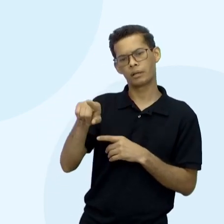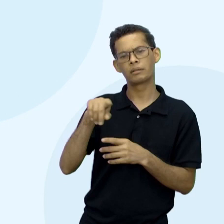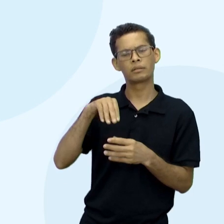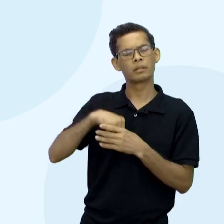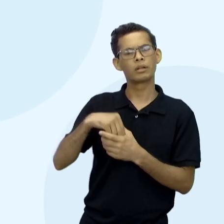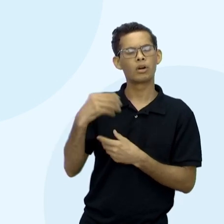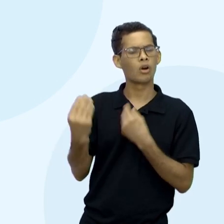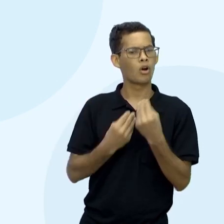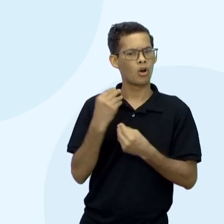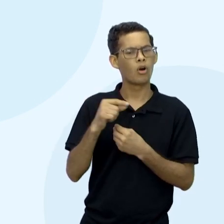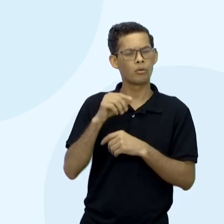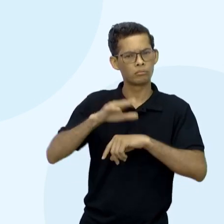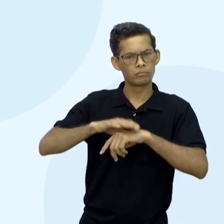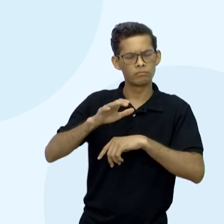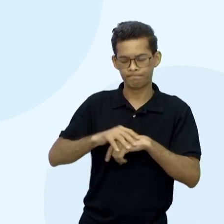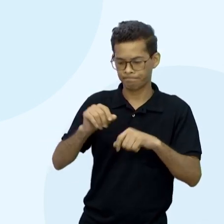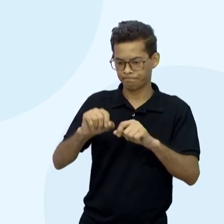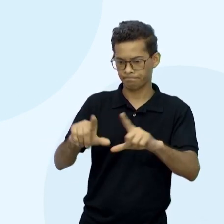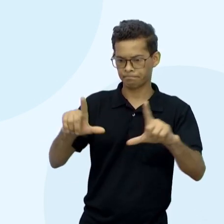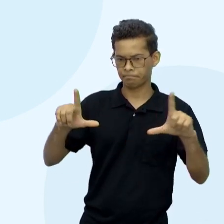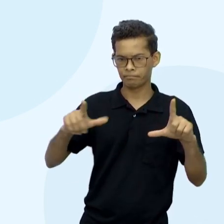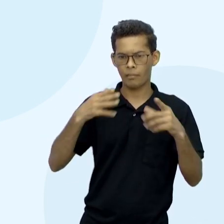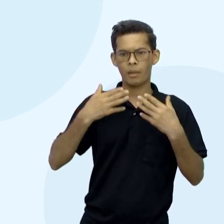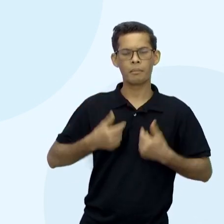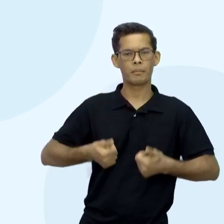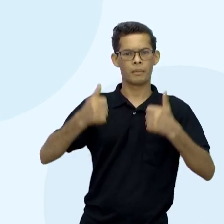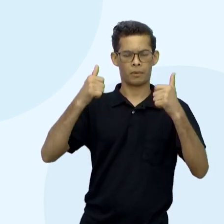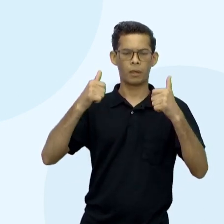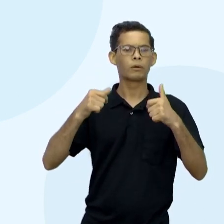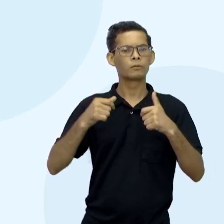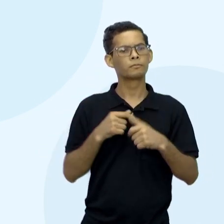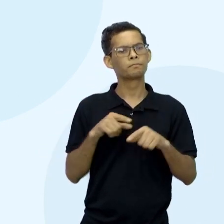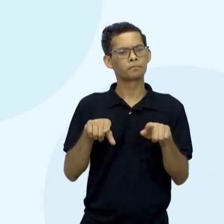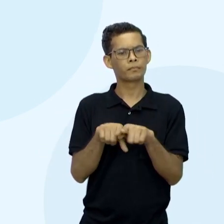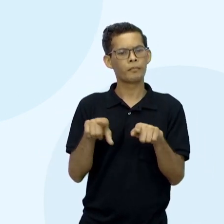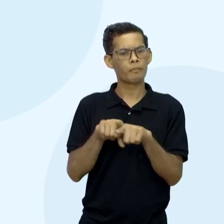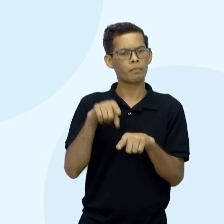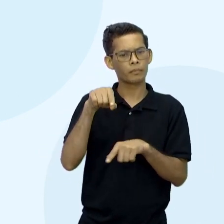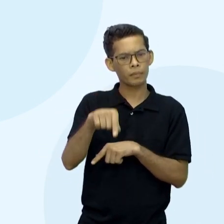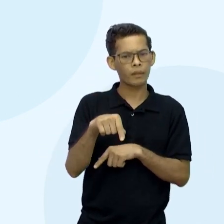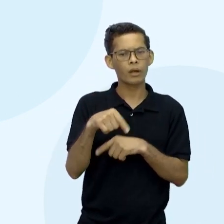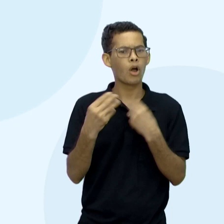mais altas proporcionam melhor resolução vertical, enquanto a frequência mais baixa